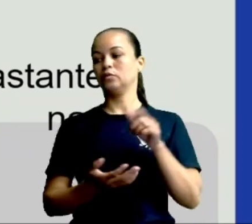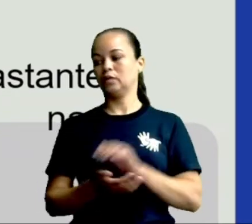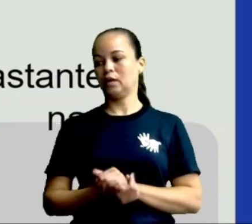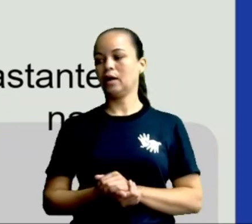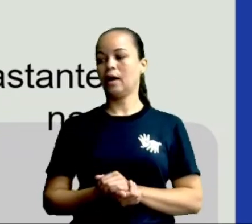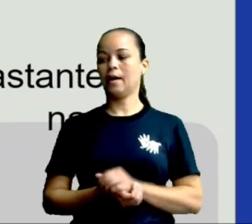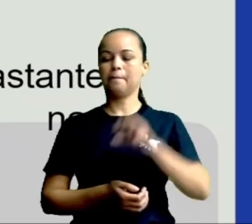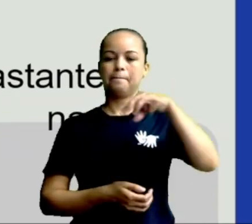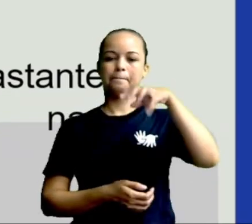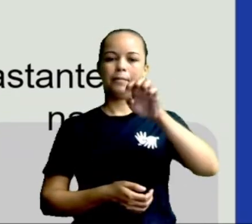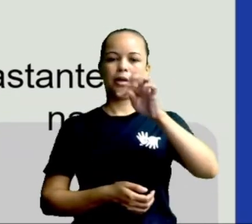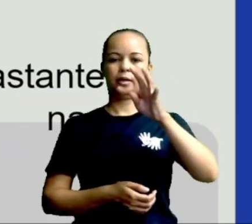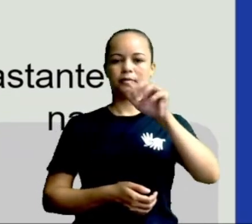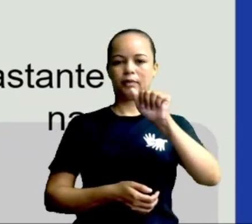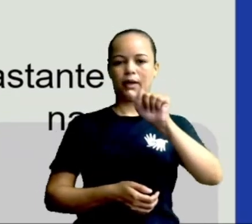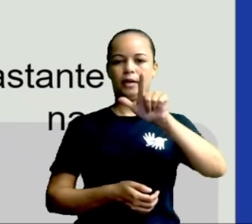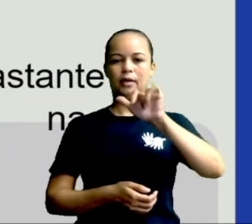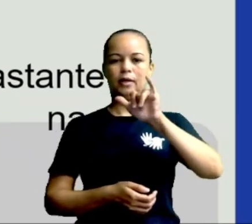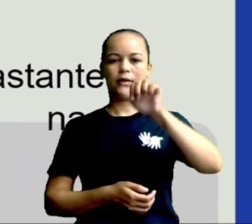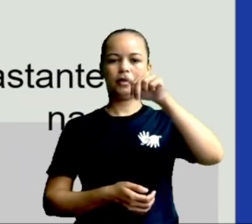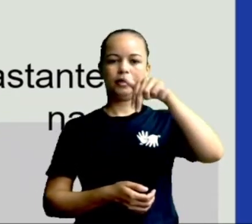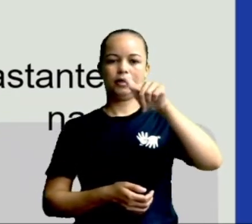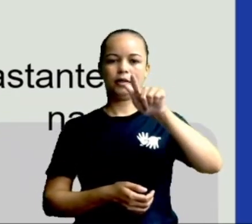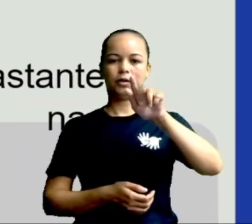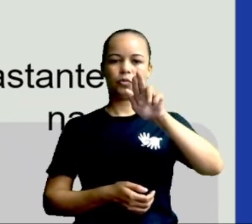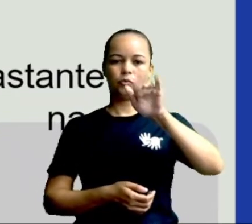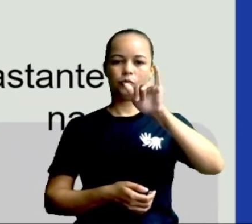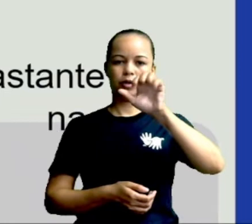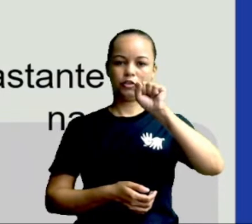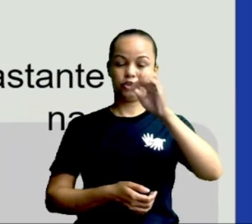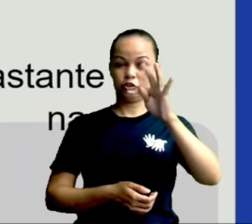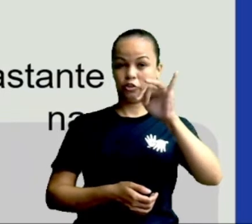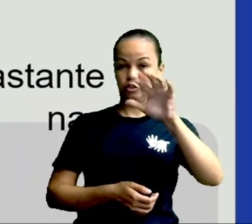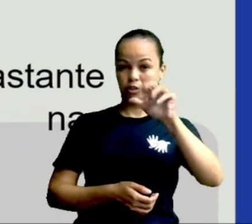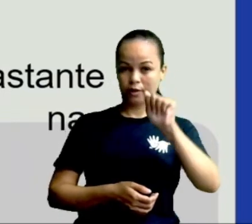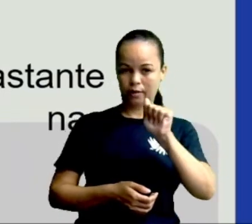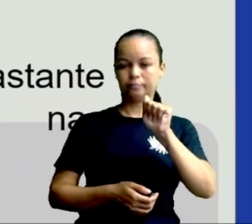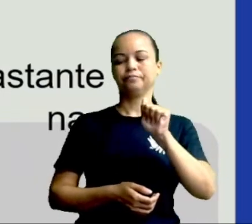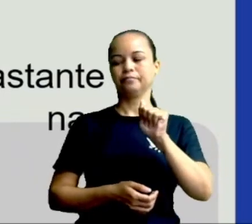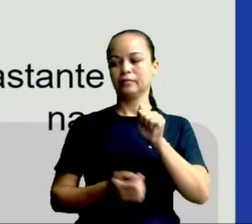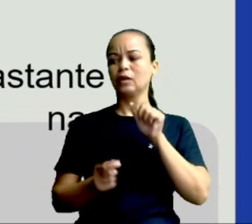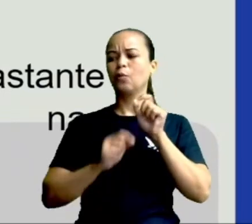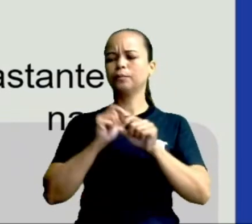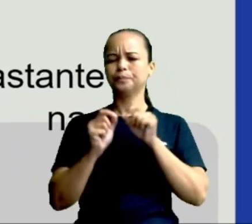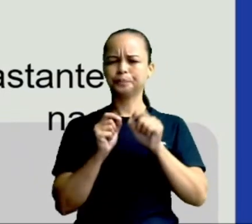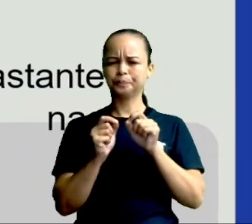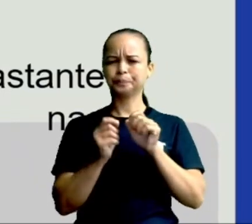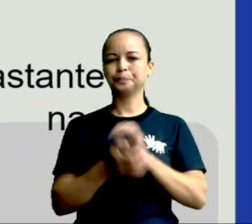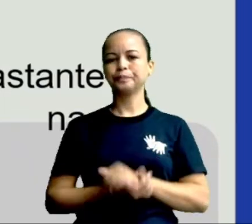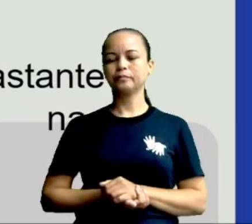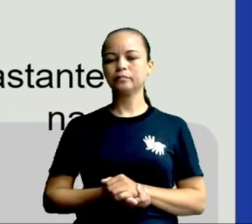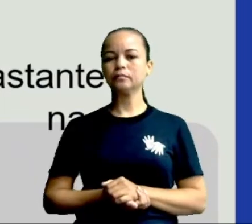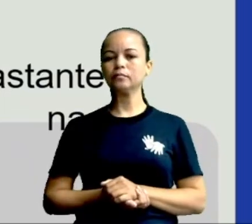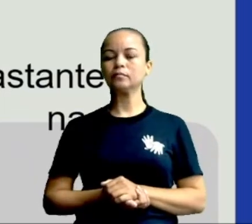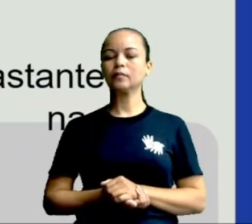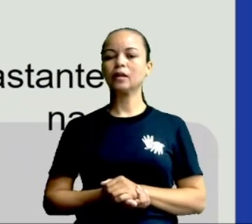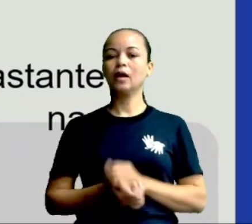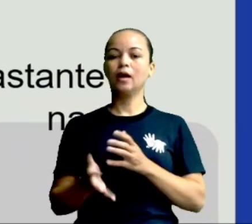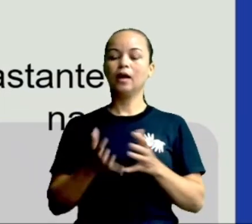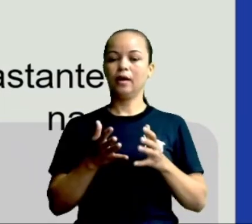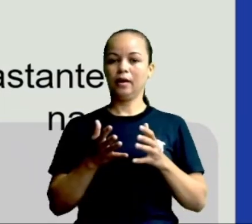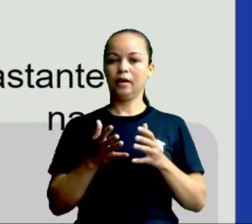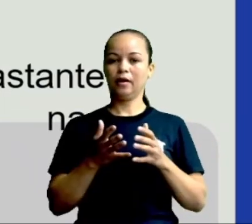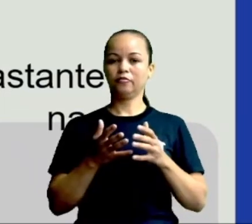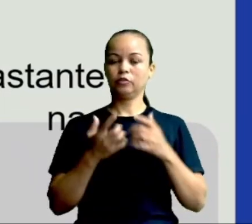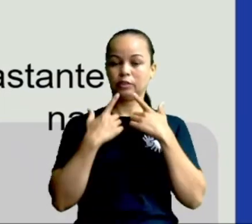linguagem. A próxima função da linguagem é a função metalinguística. O que é isso? É a função da